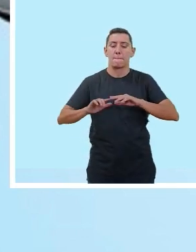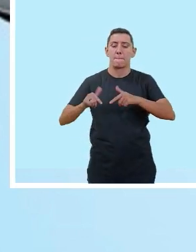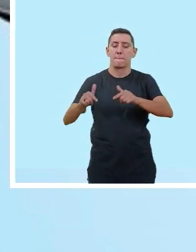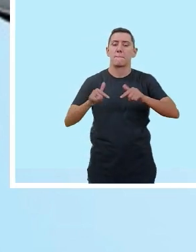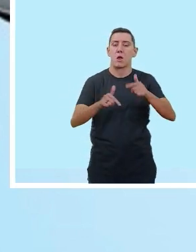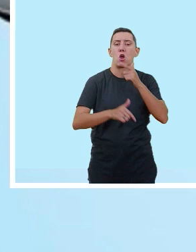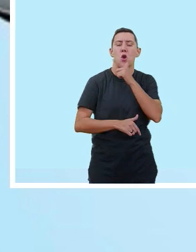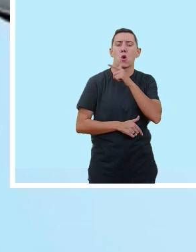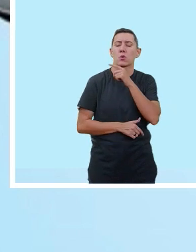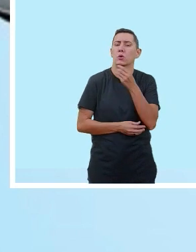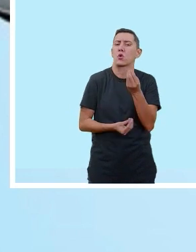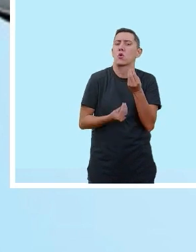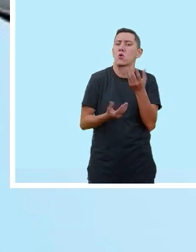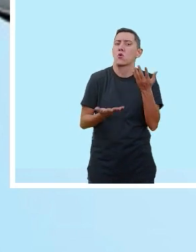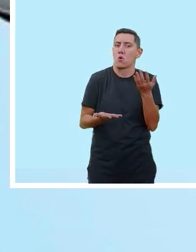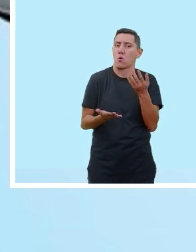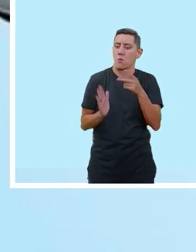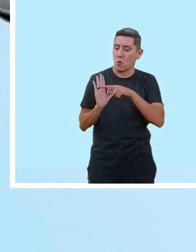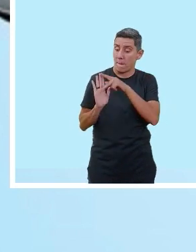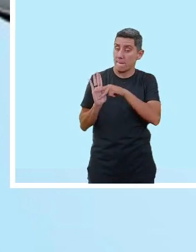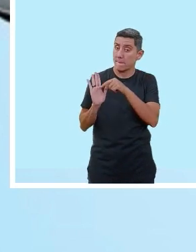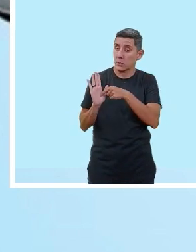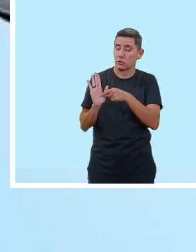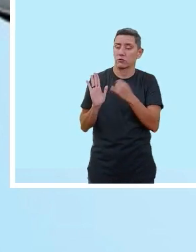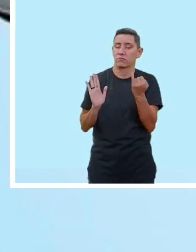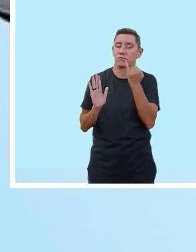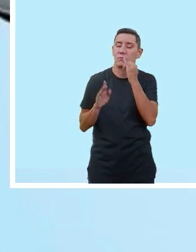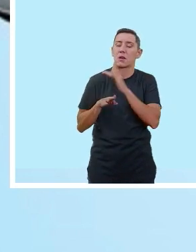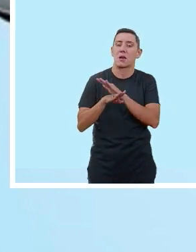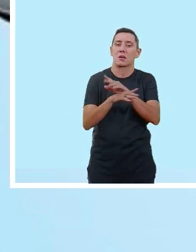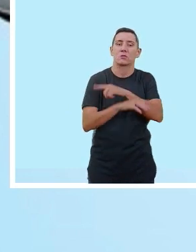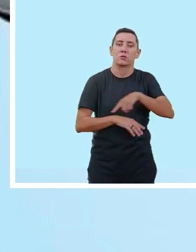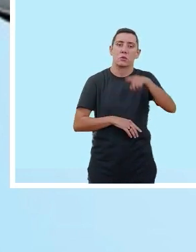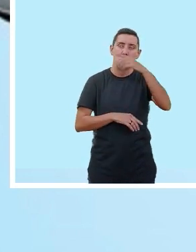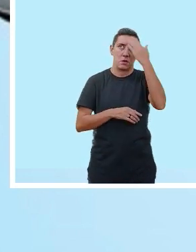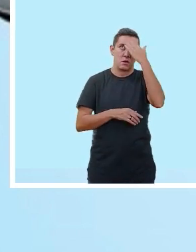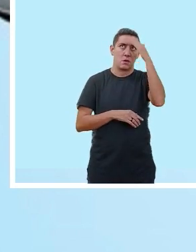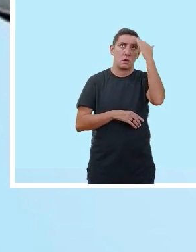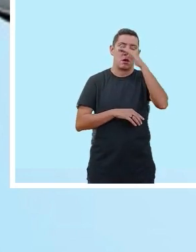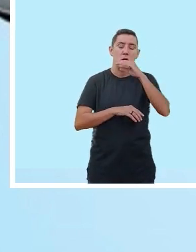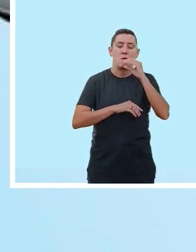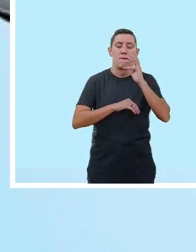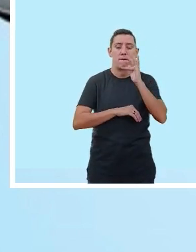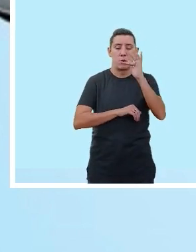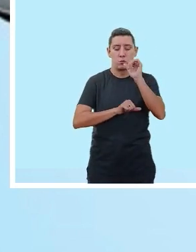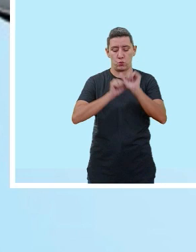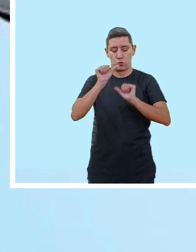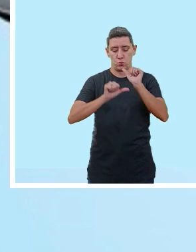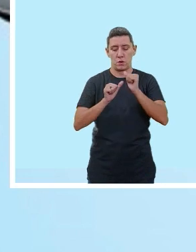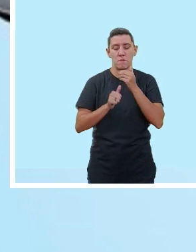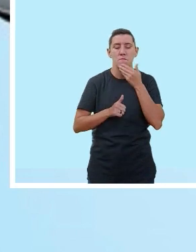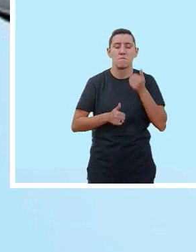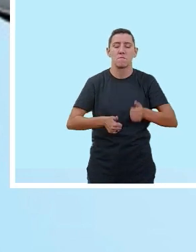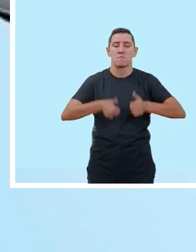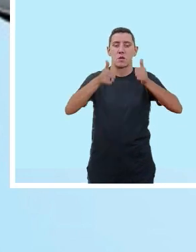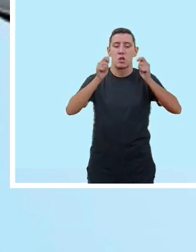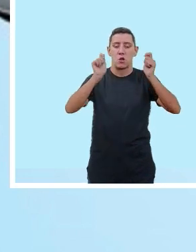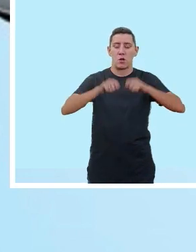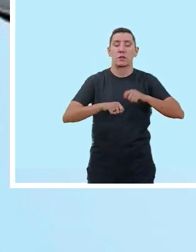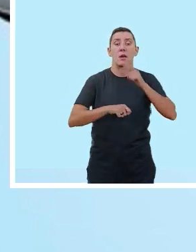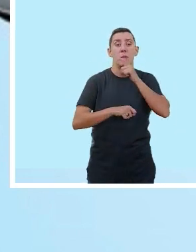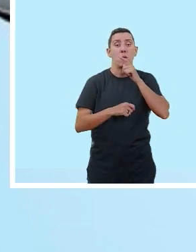e como esses projetos auxiliam na busca por uma neutralidade de carbono. E